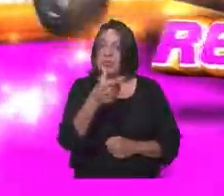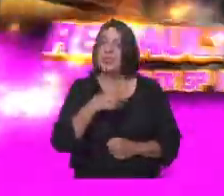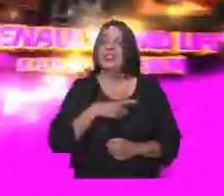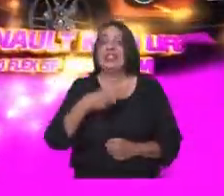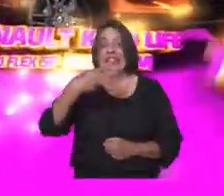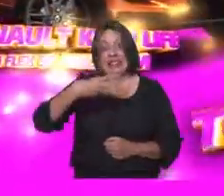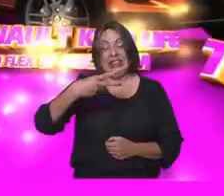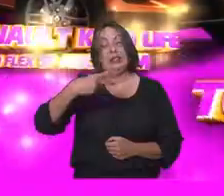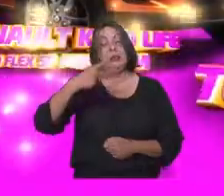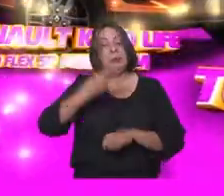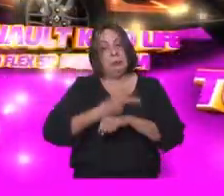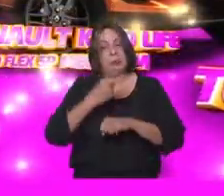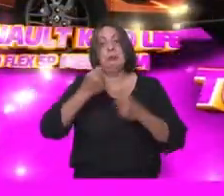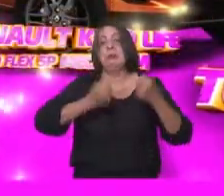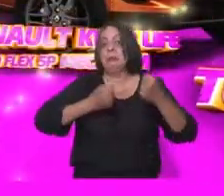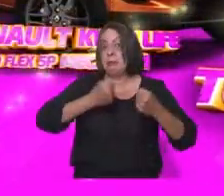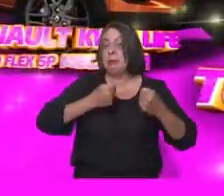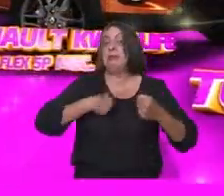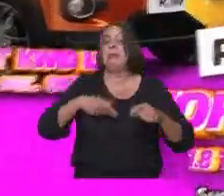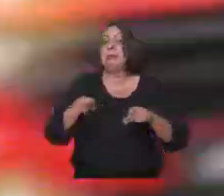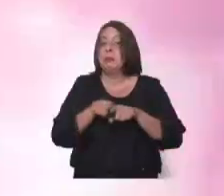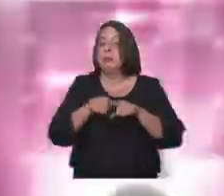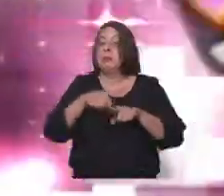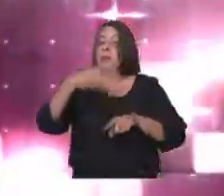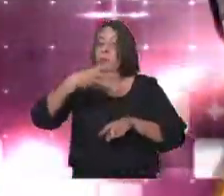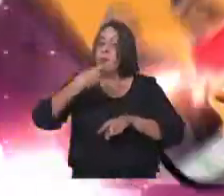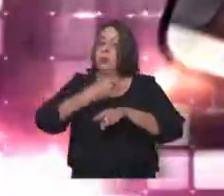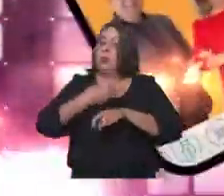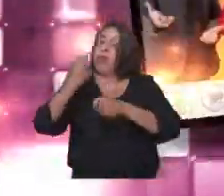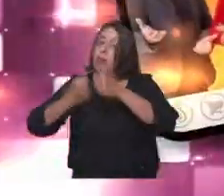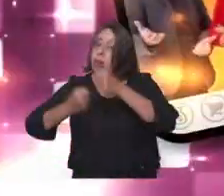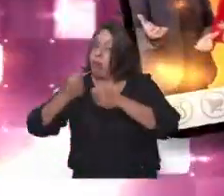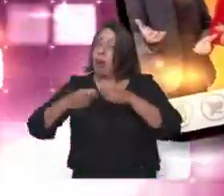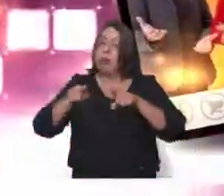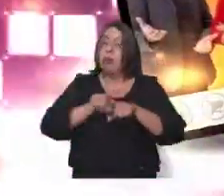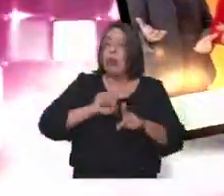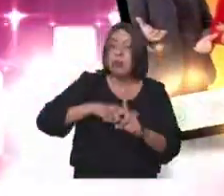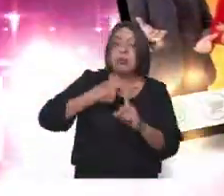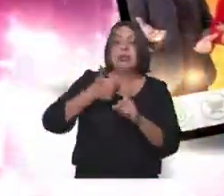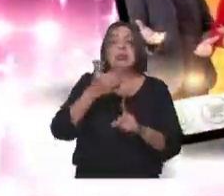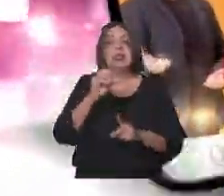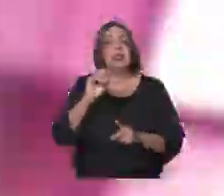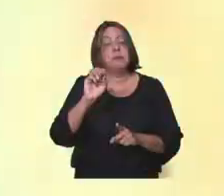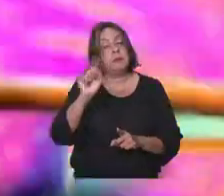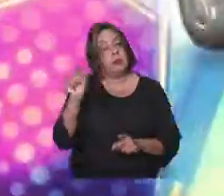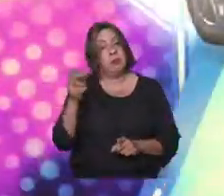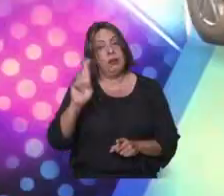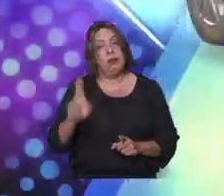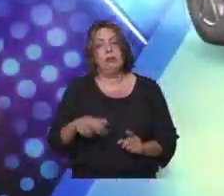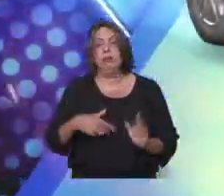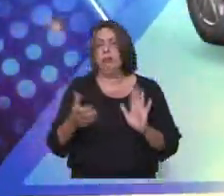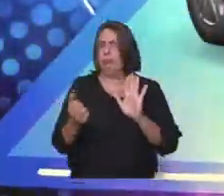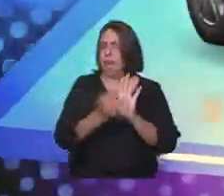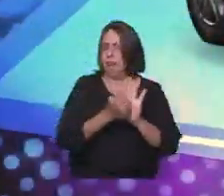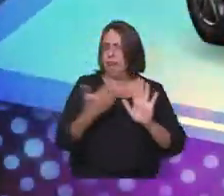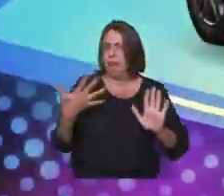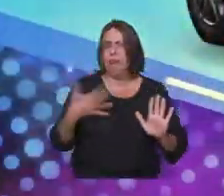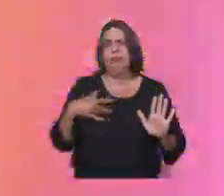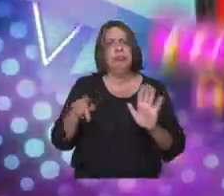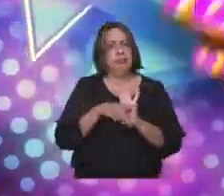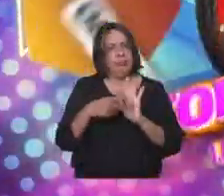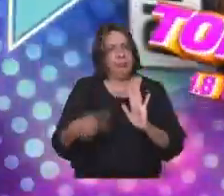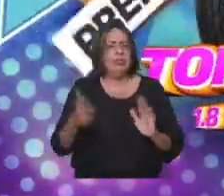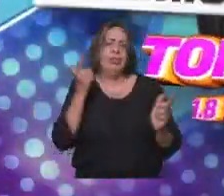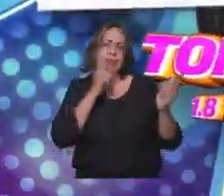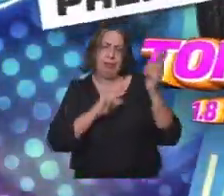no terceiro prêmio, um Fiat Toro mais 10 mil reais no quarto prêmio. Baixe o aplicativo do Caju Cap e colabore com o GAC Sergipe. Tem um Renault Kwid no terceiro